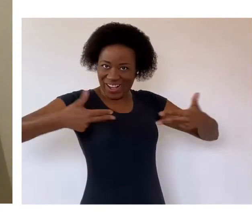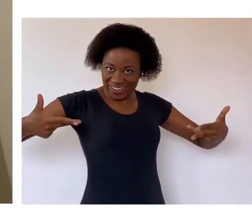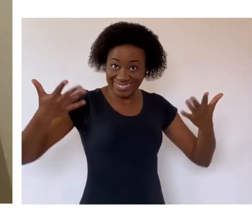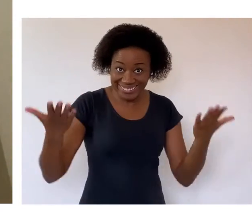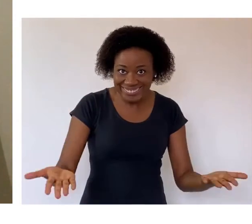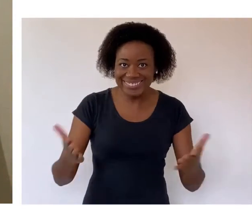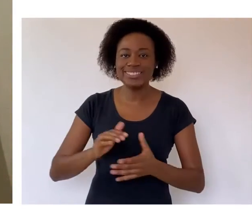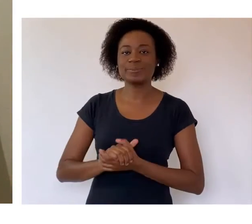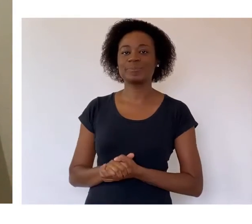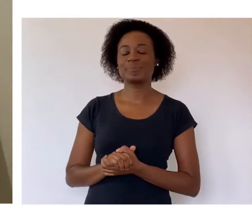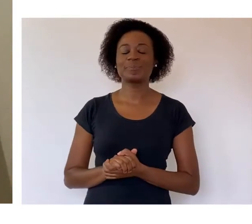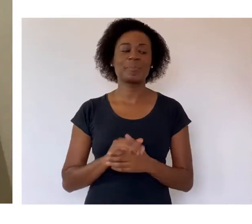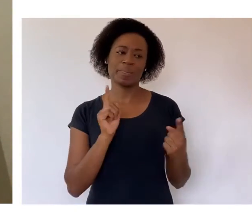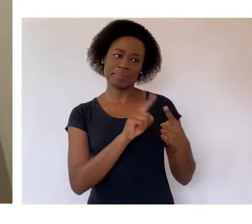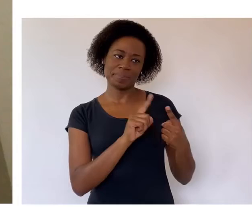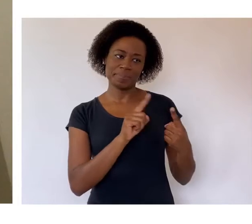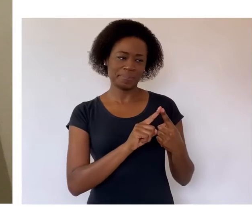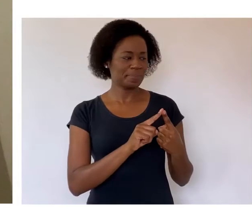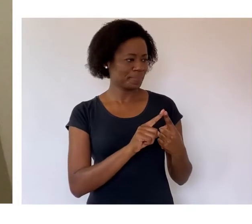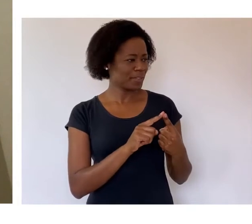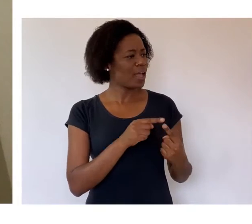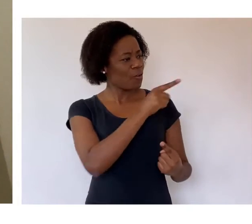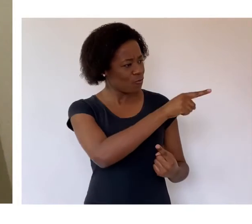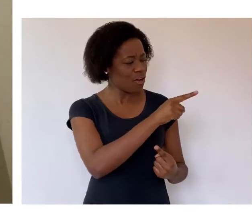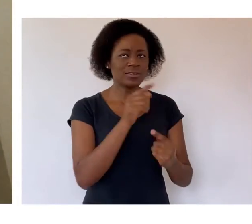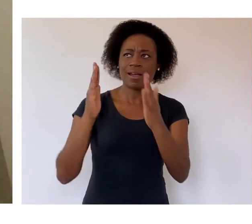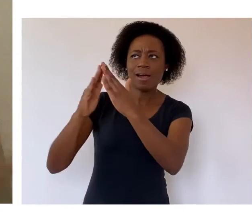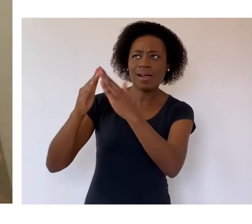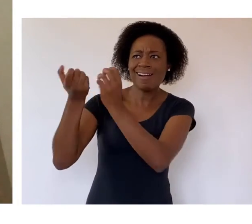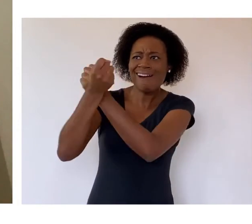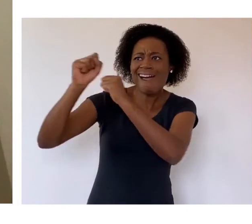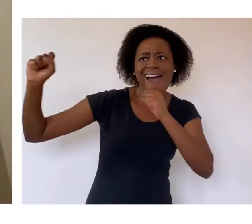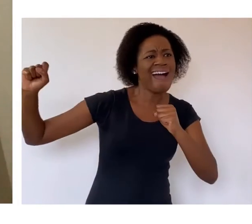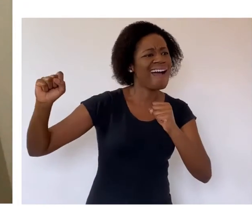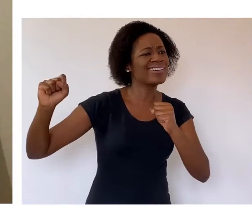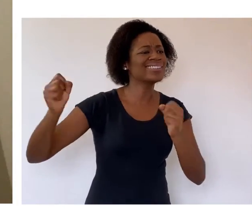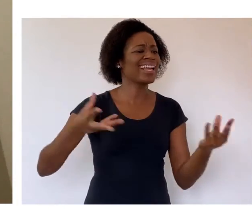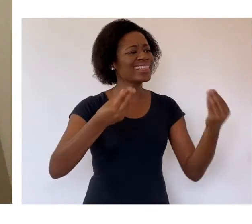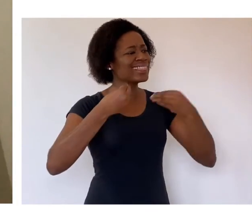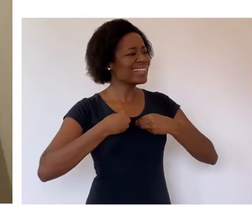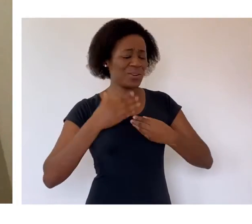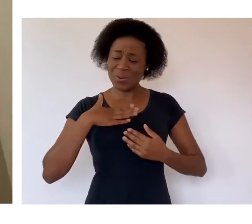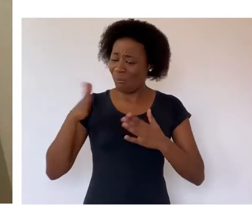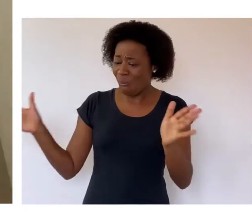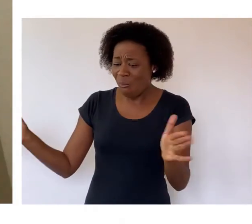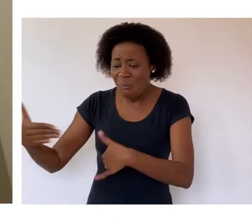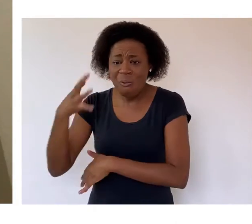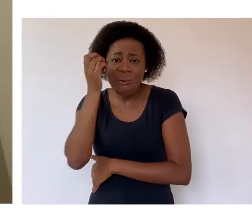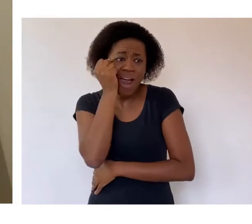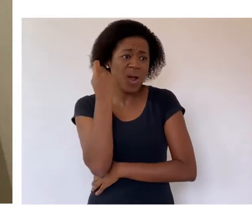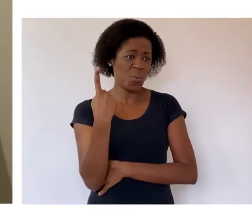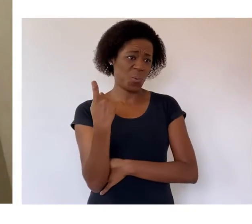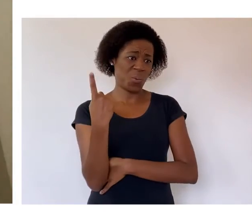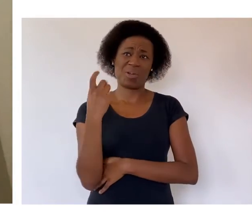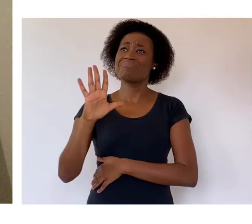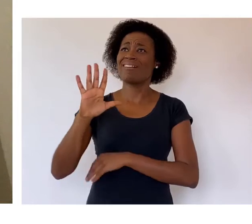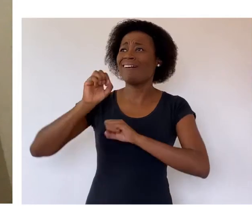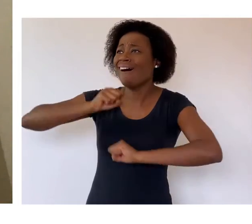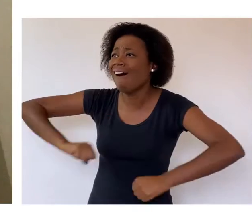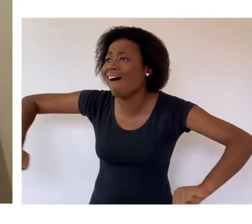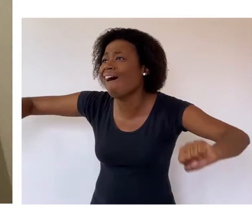"Milton, a casa que você comprou é muito grande. Eu moro apenas em um quarto, mas tenho que limpar a